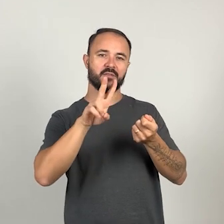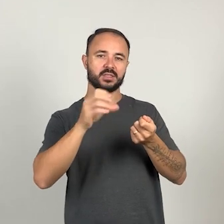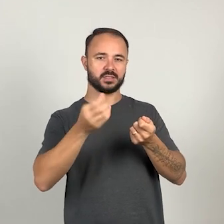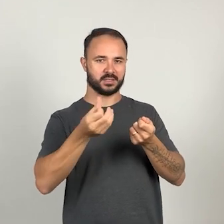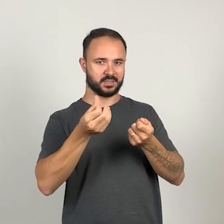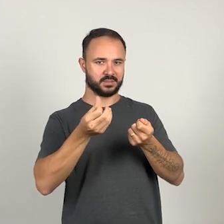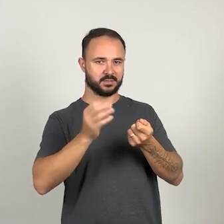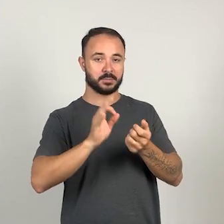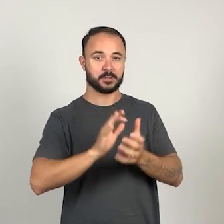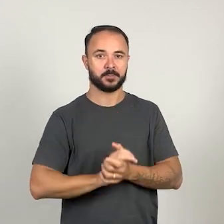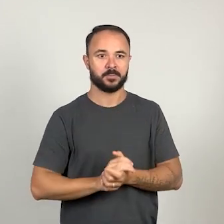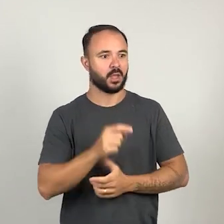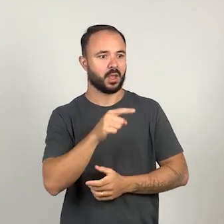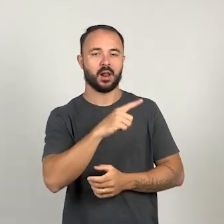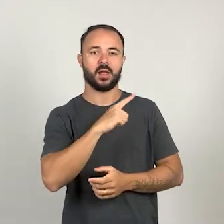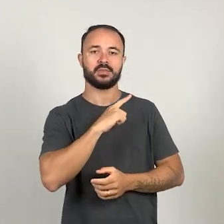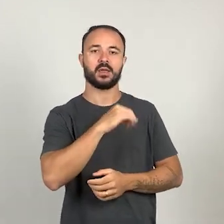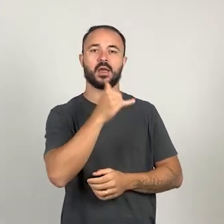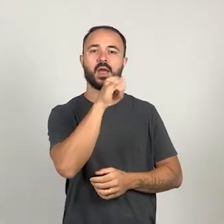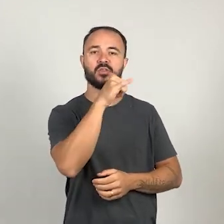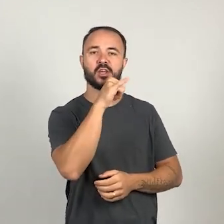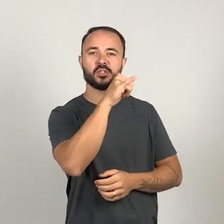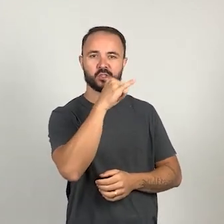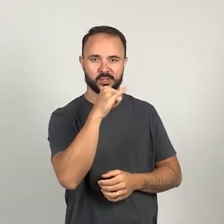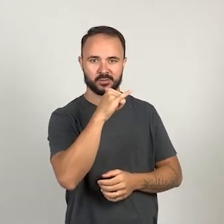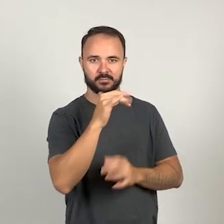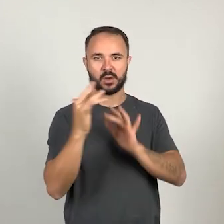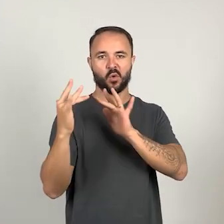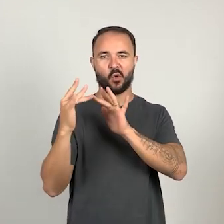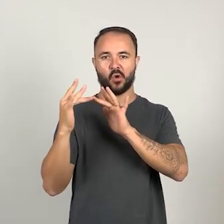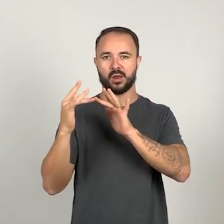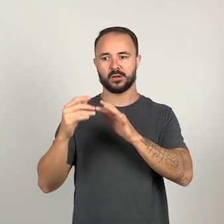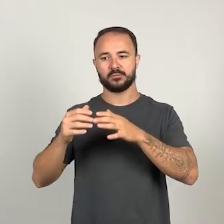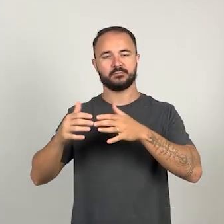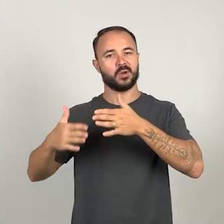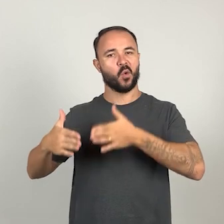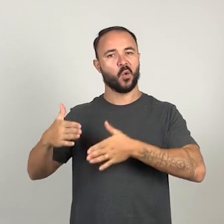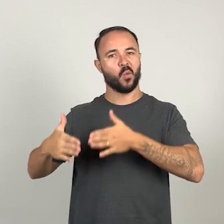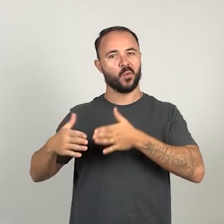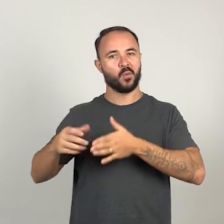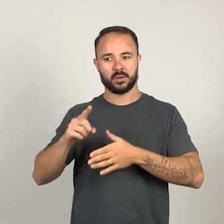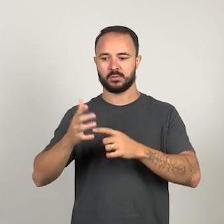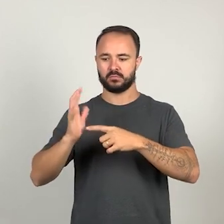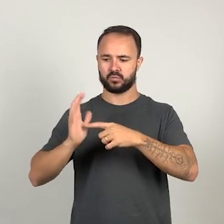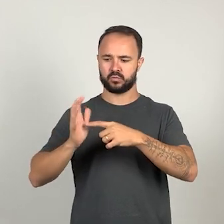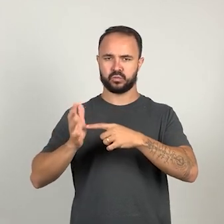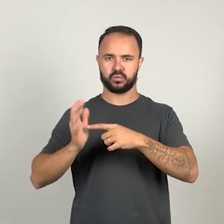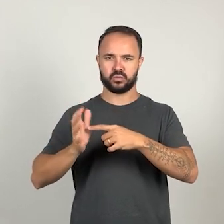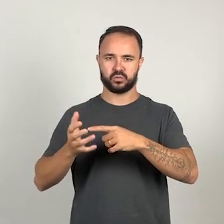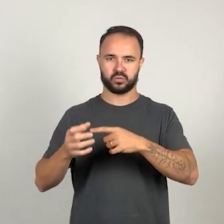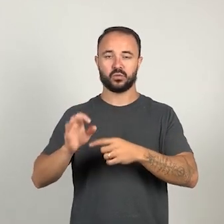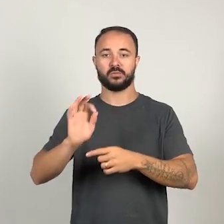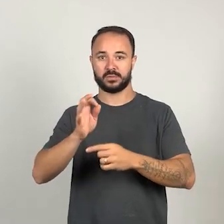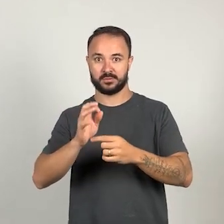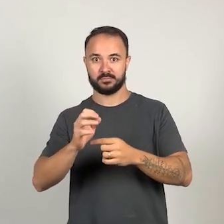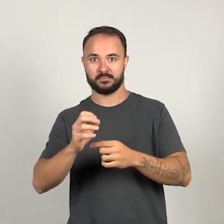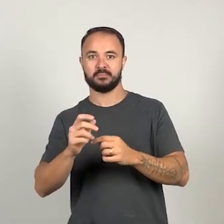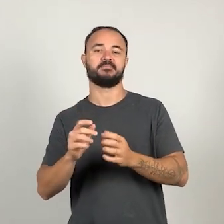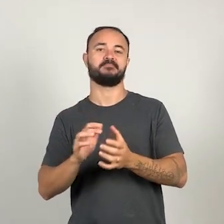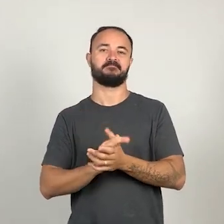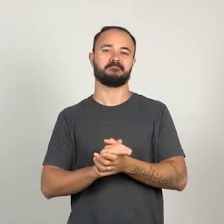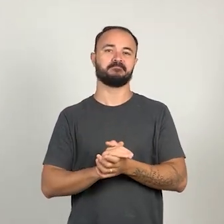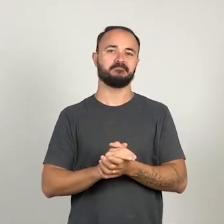energia, vai conectar com o nosso motor, que vamos utilizar o motor médio, duas barras com